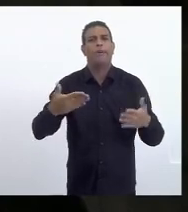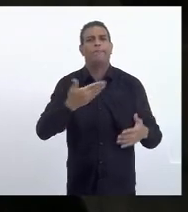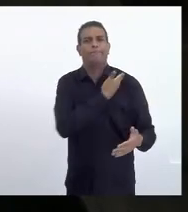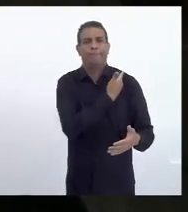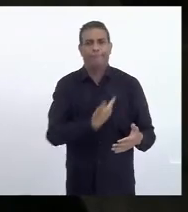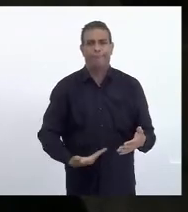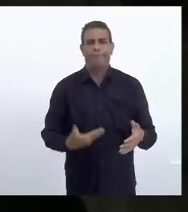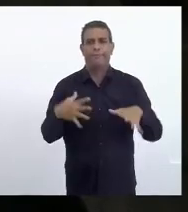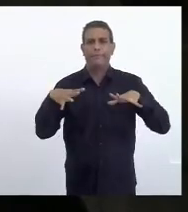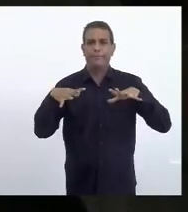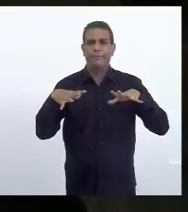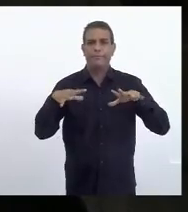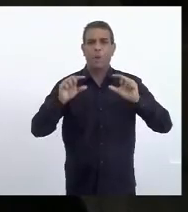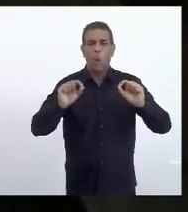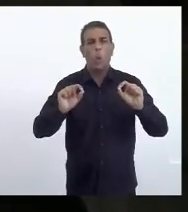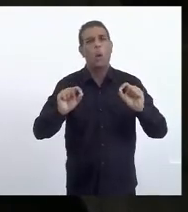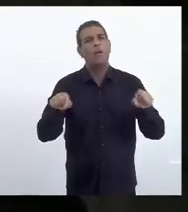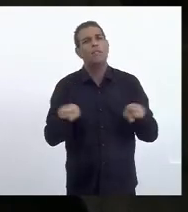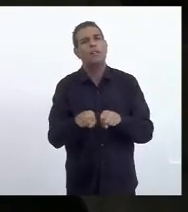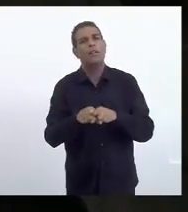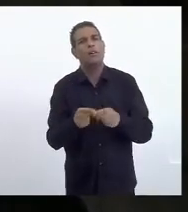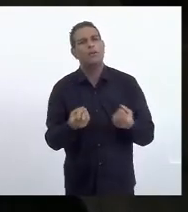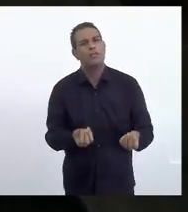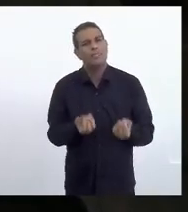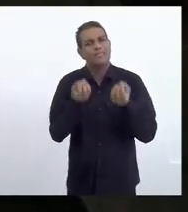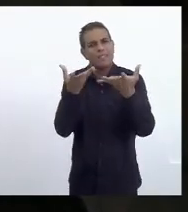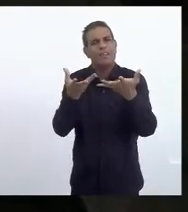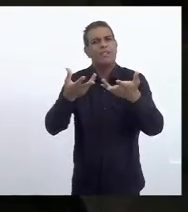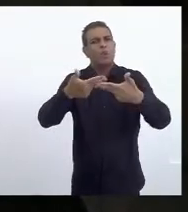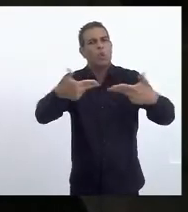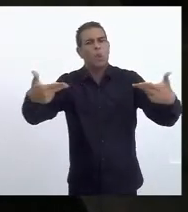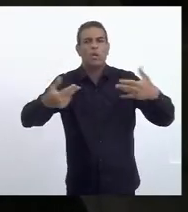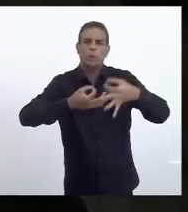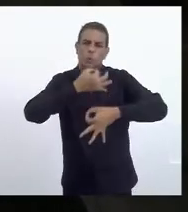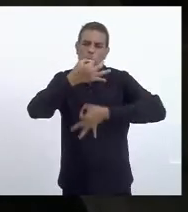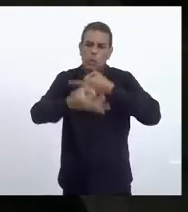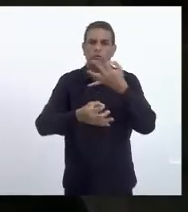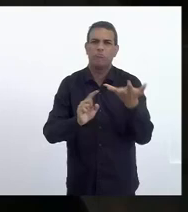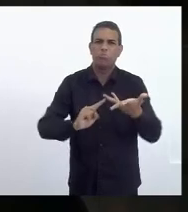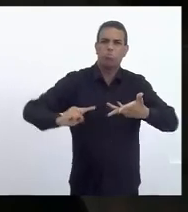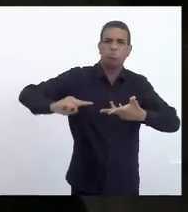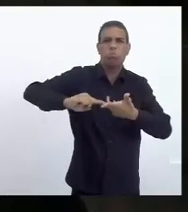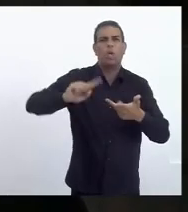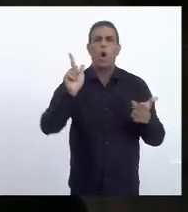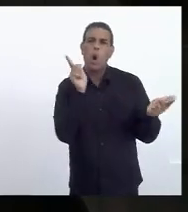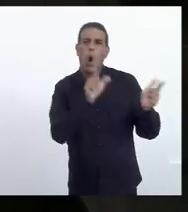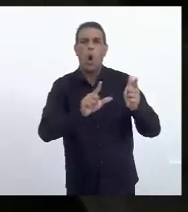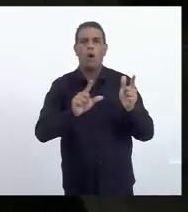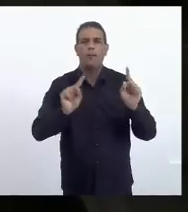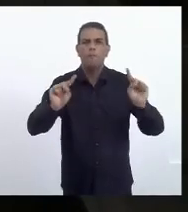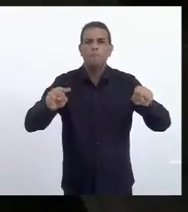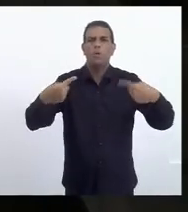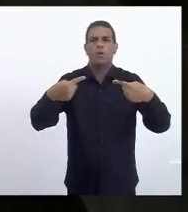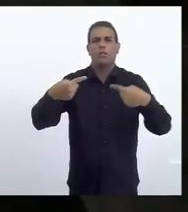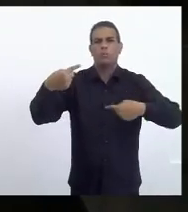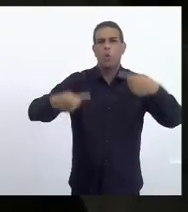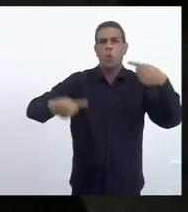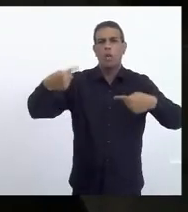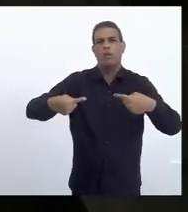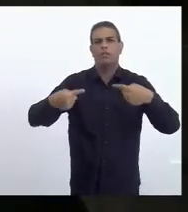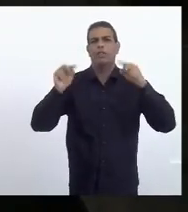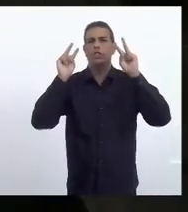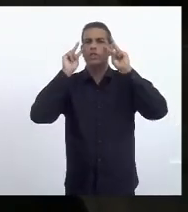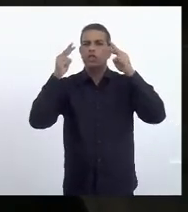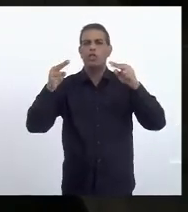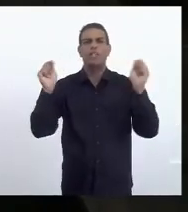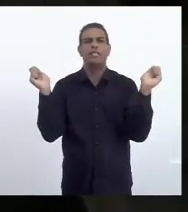é um Predador do meio ambiente mas também que oferece e sugestões para recuperar políticas que o Brasil Já praticou